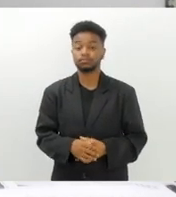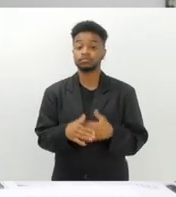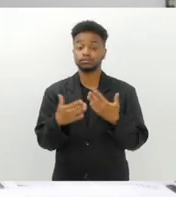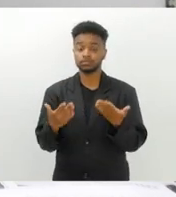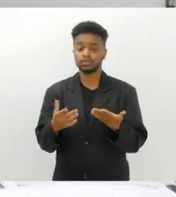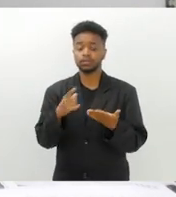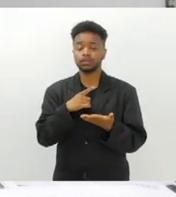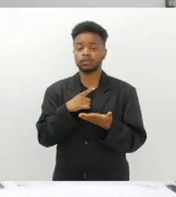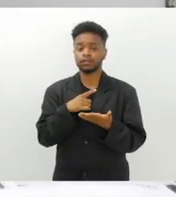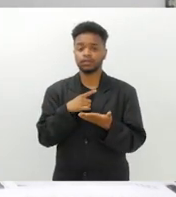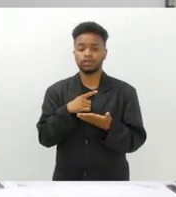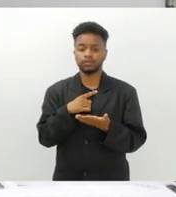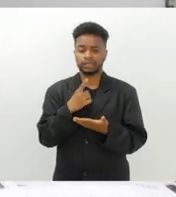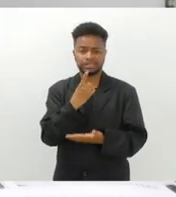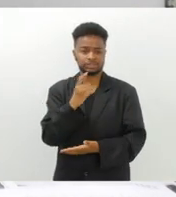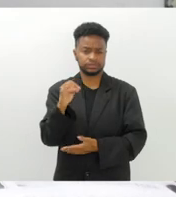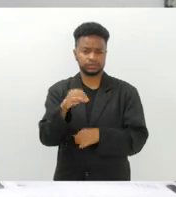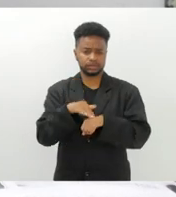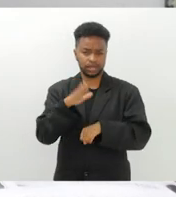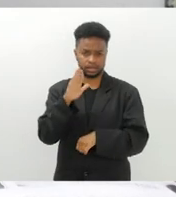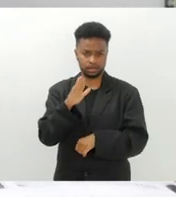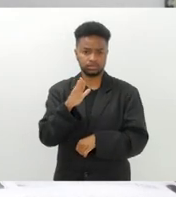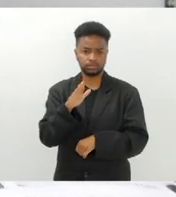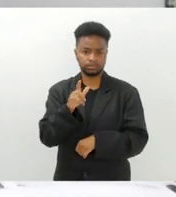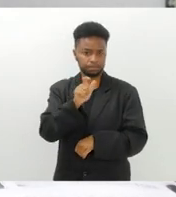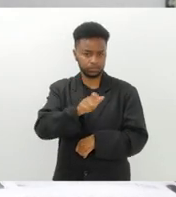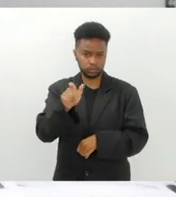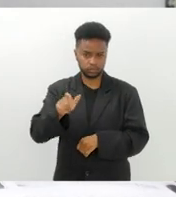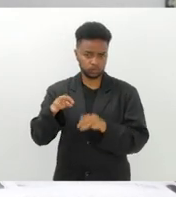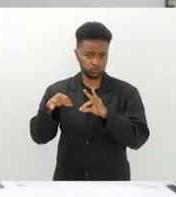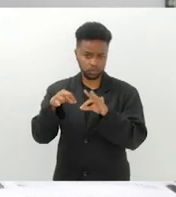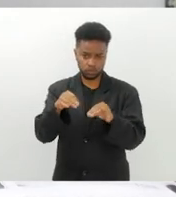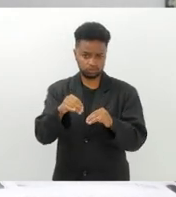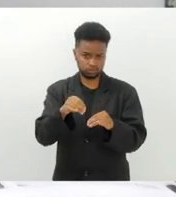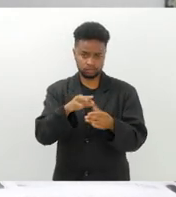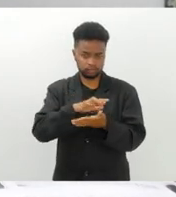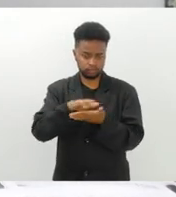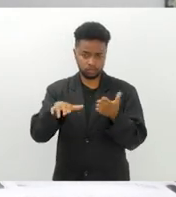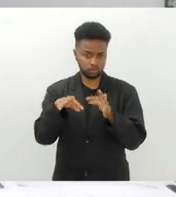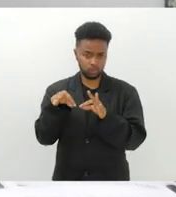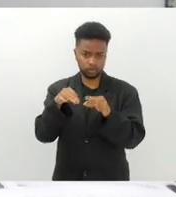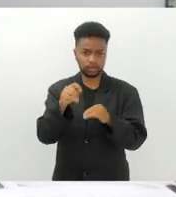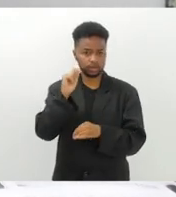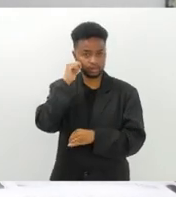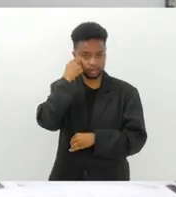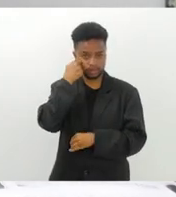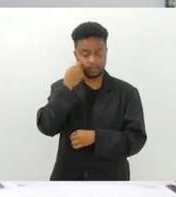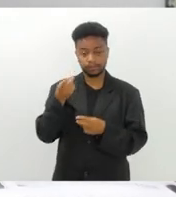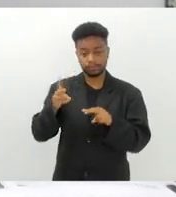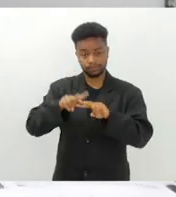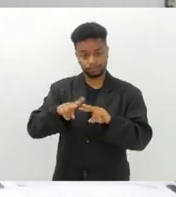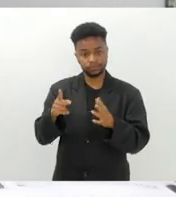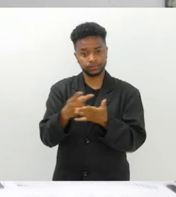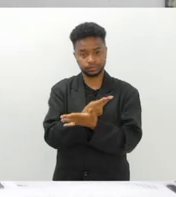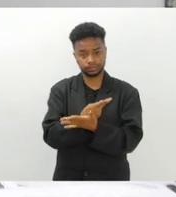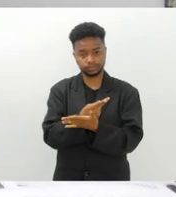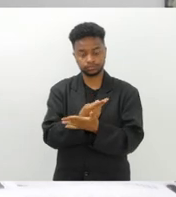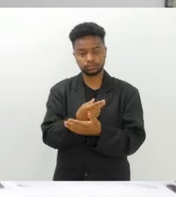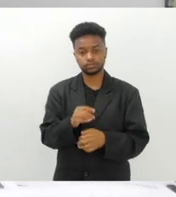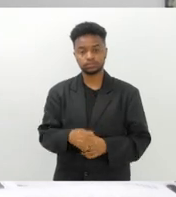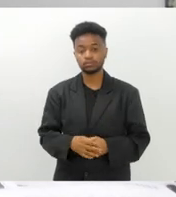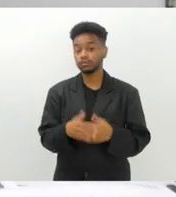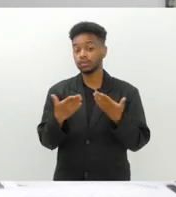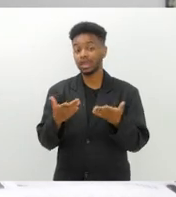dezenas e dezenas, mais de 100 pessoas, todas negras, foram presas. Veja bem, essa lei